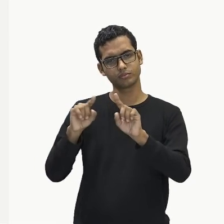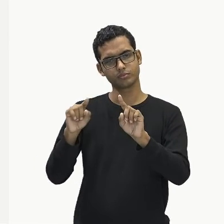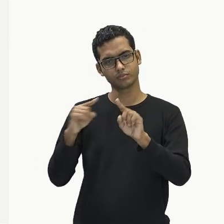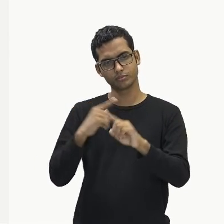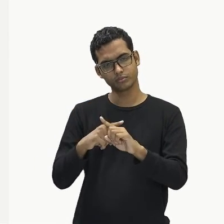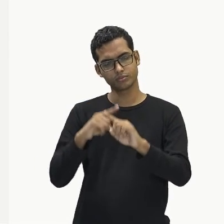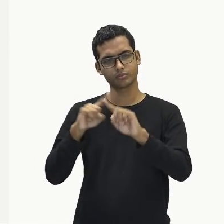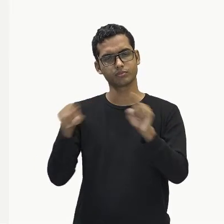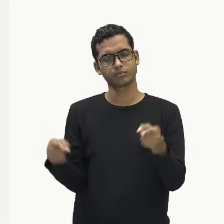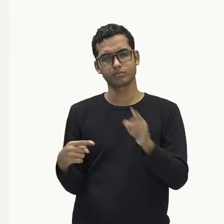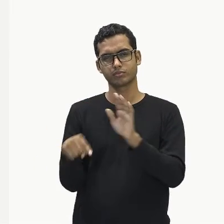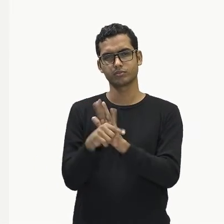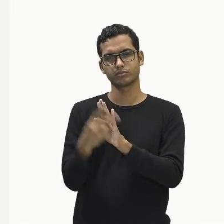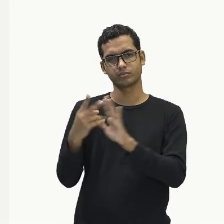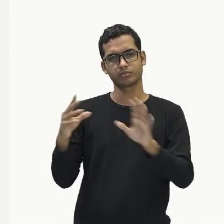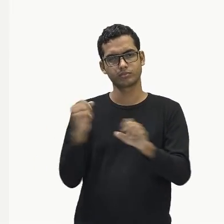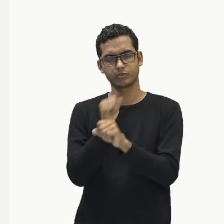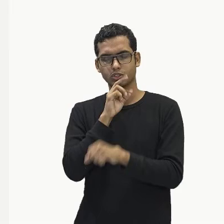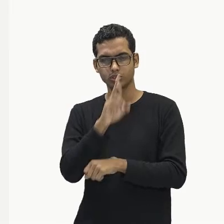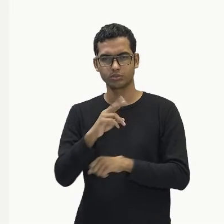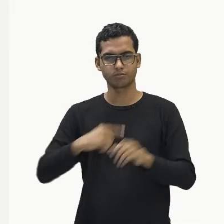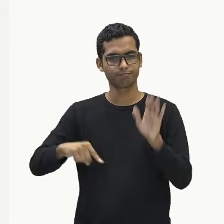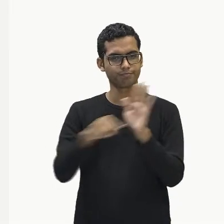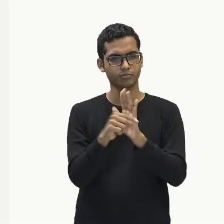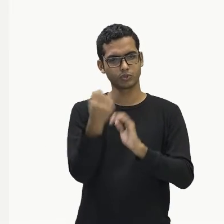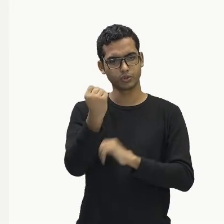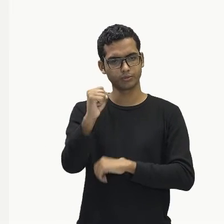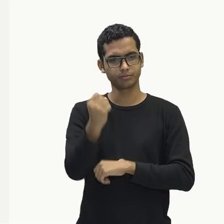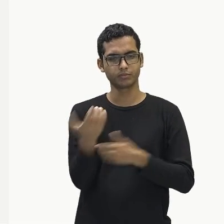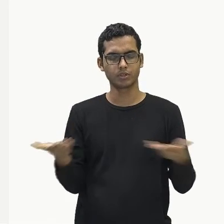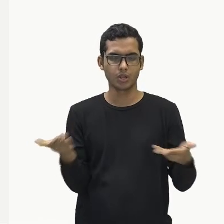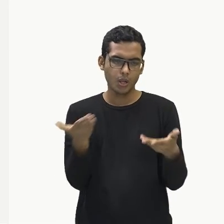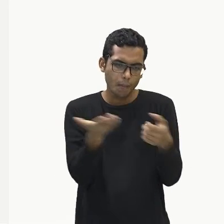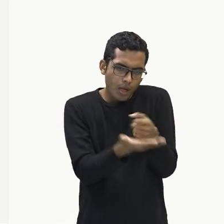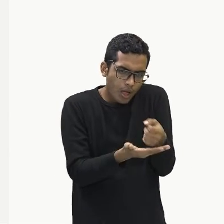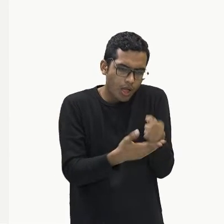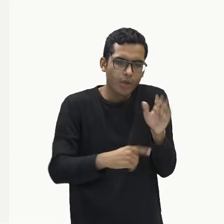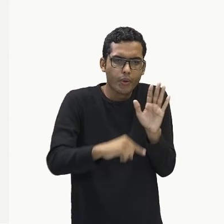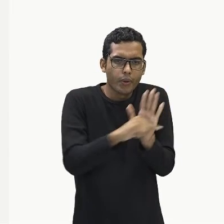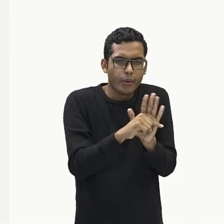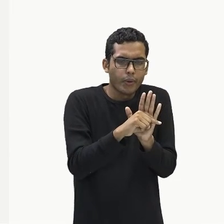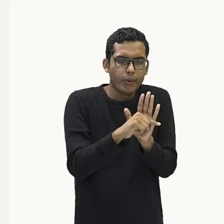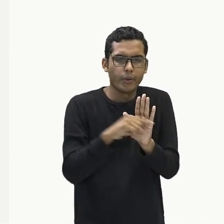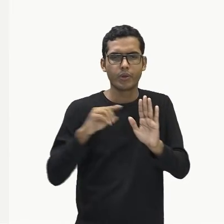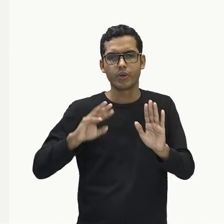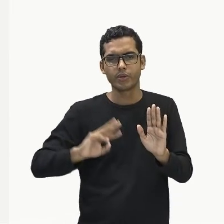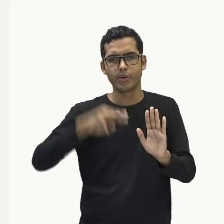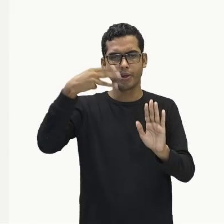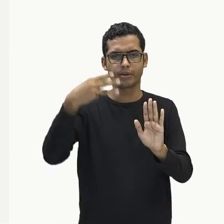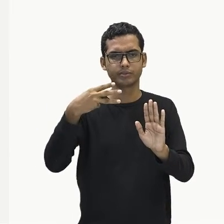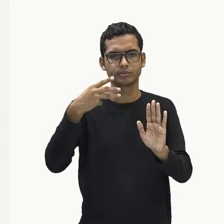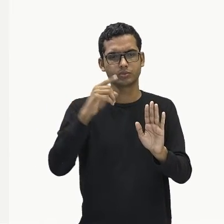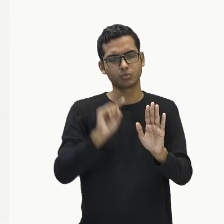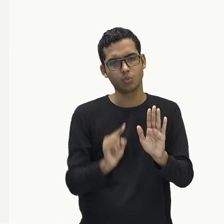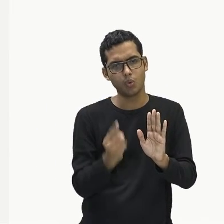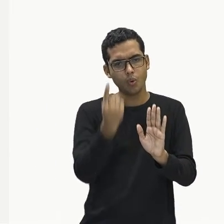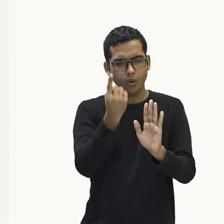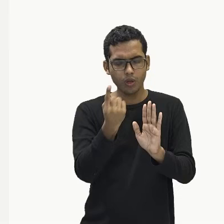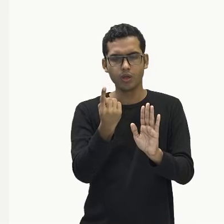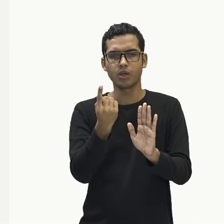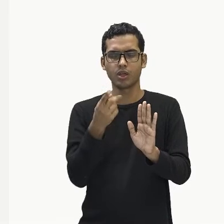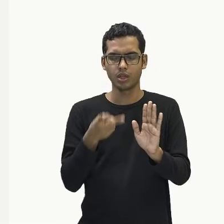não esquecer, base negativa, expoente ímpar,